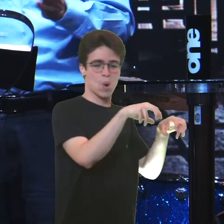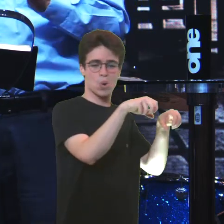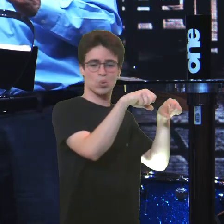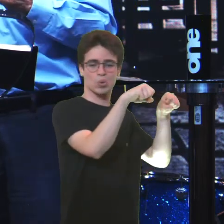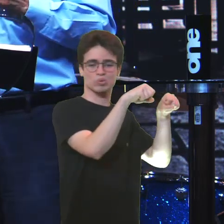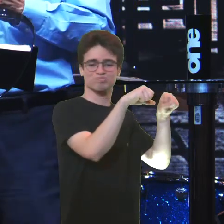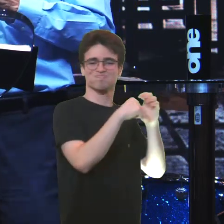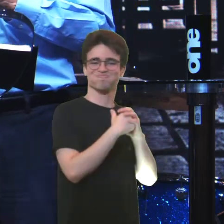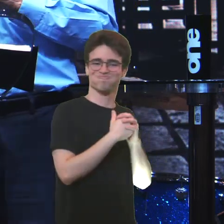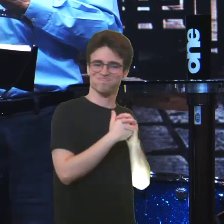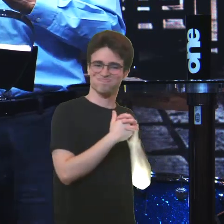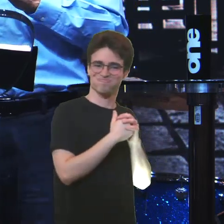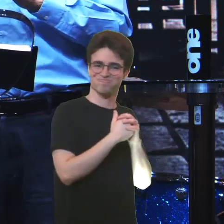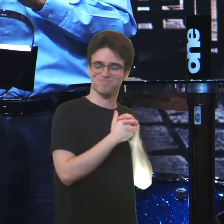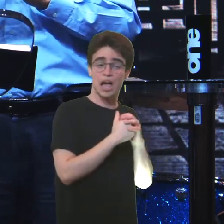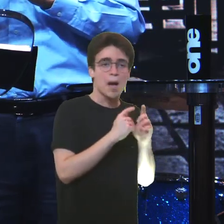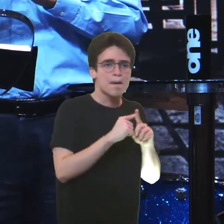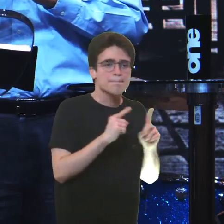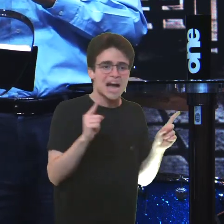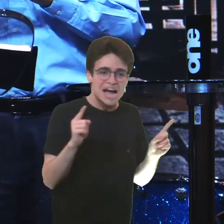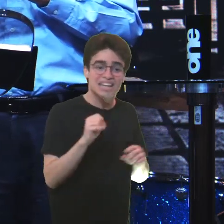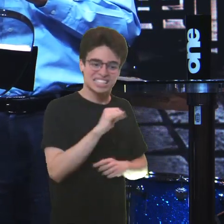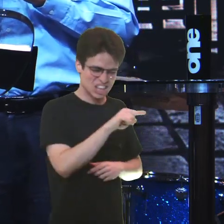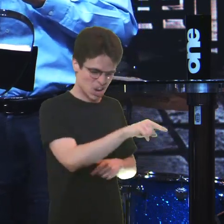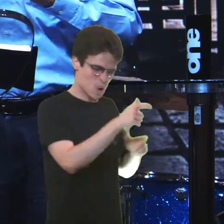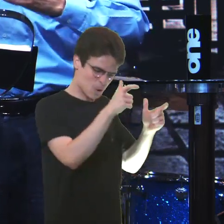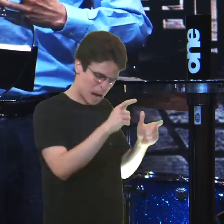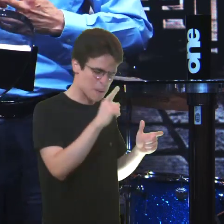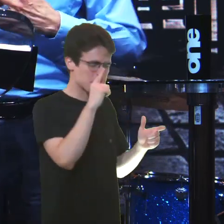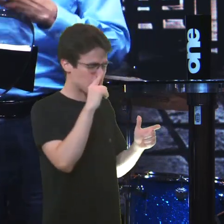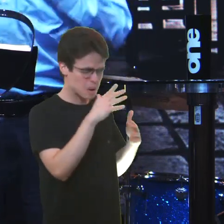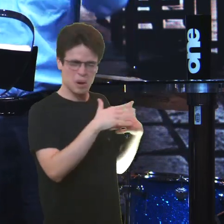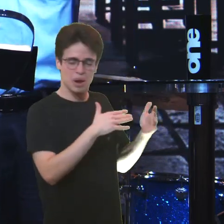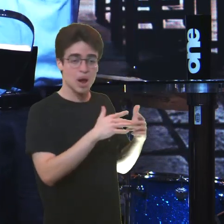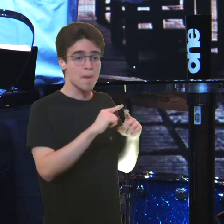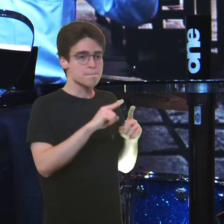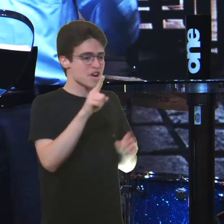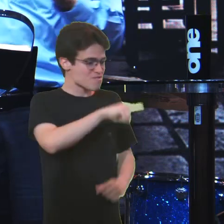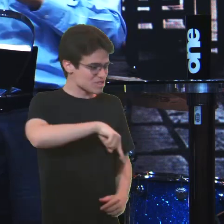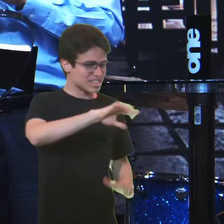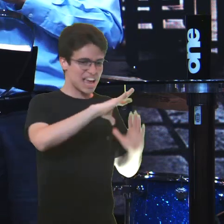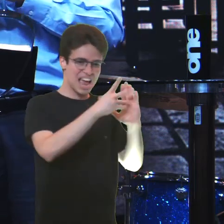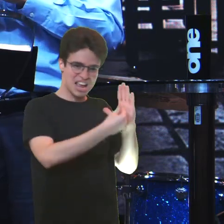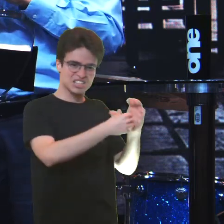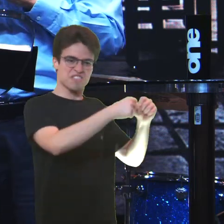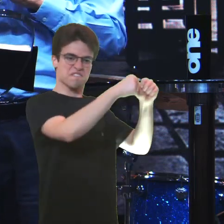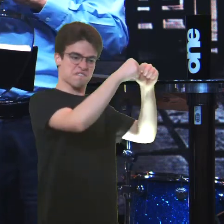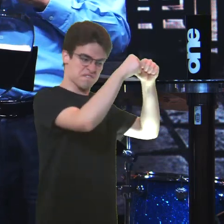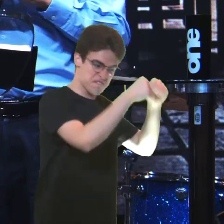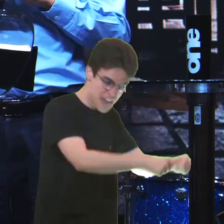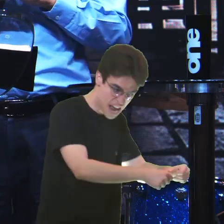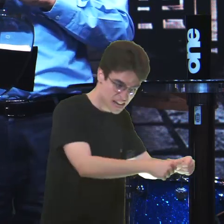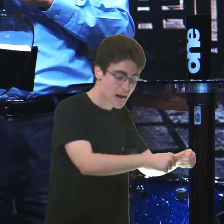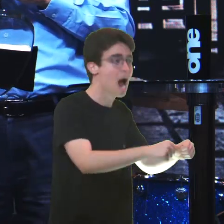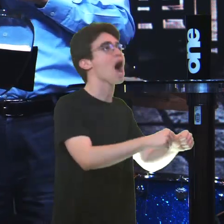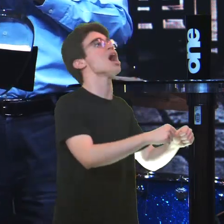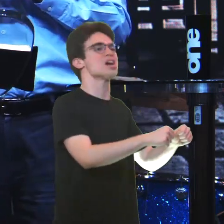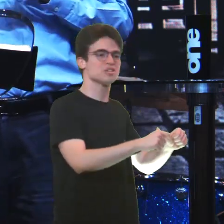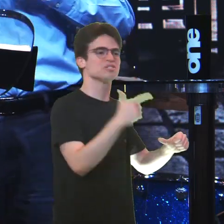la iglesia Mas en se esse vocês lugar, permanecem com a igreja nesse lugar, ustedes serán la luz de ese vocês serão a vecindario. luz desse